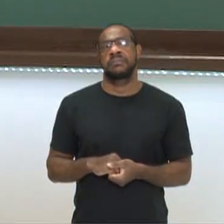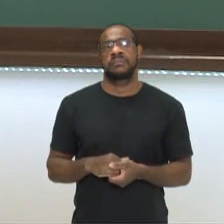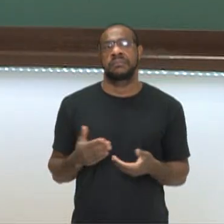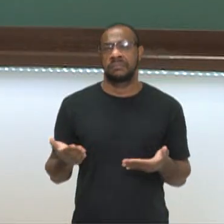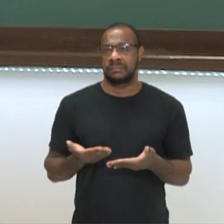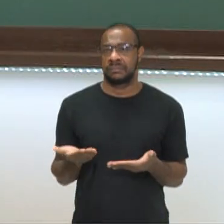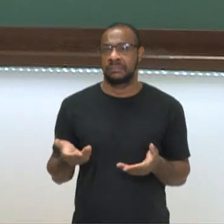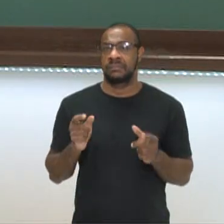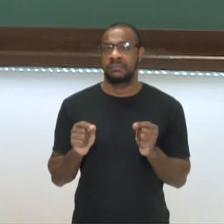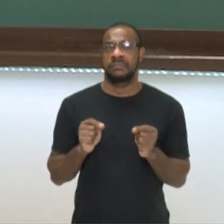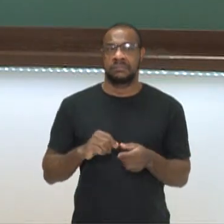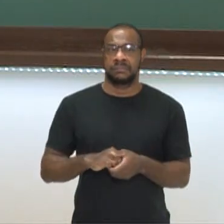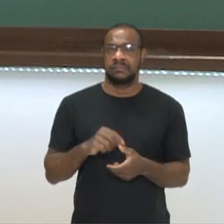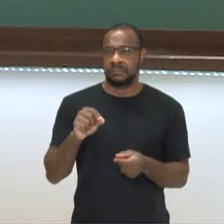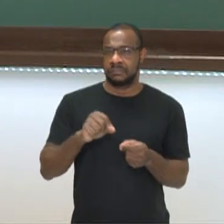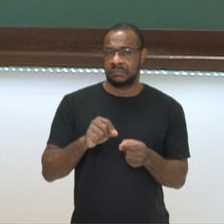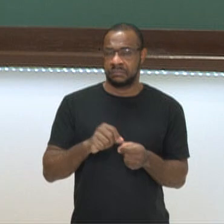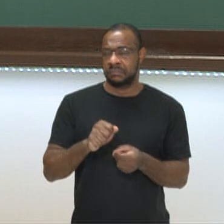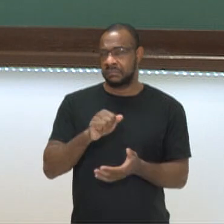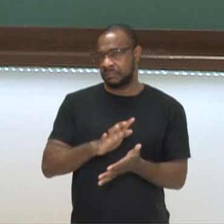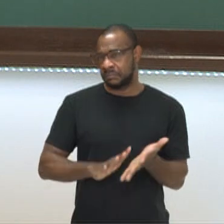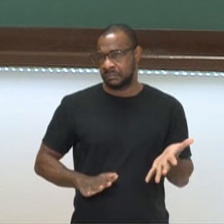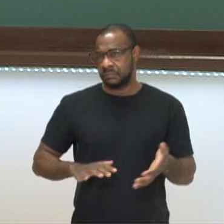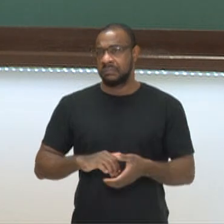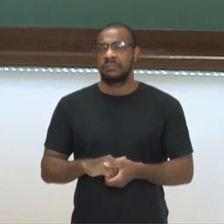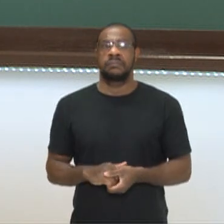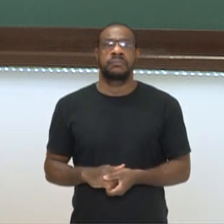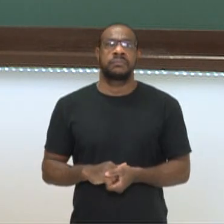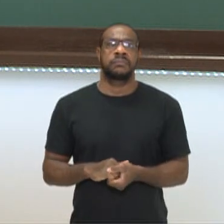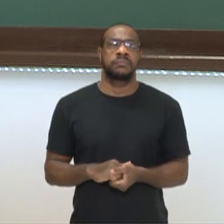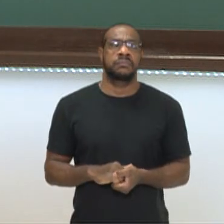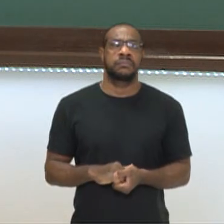aquela paradinha, para vocês fazerem uma atividade.